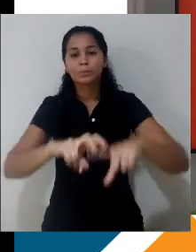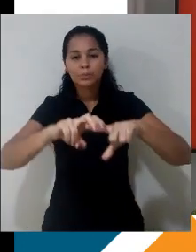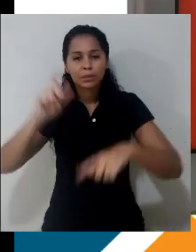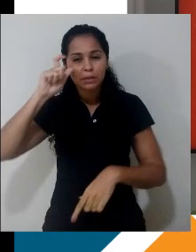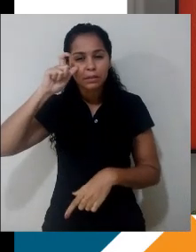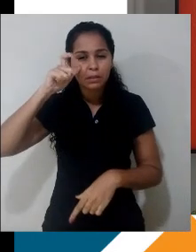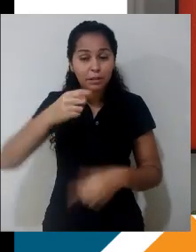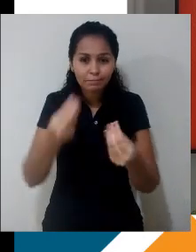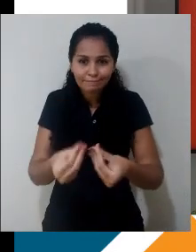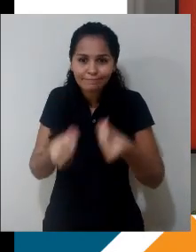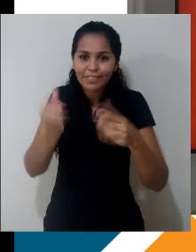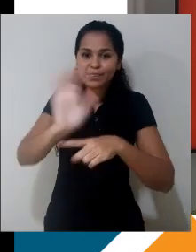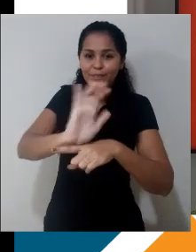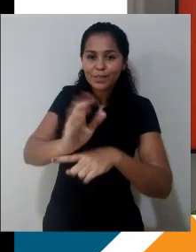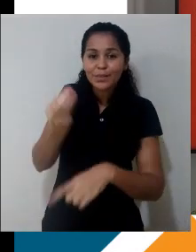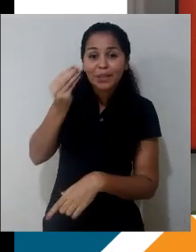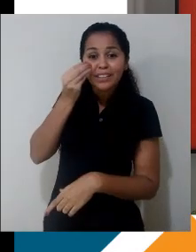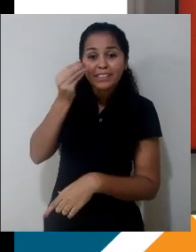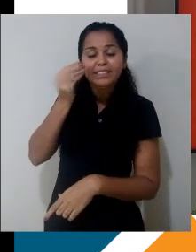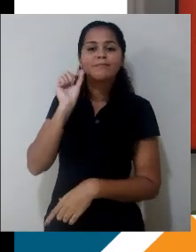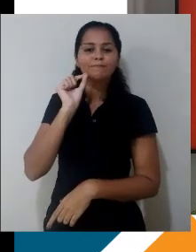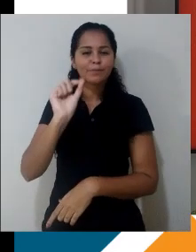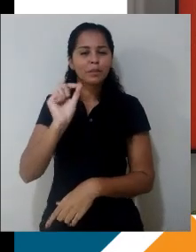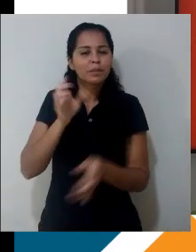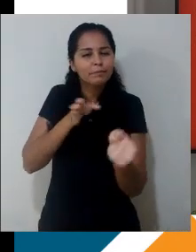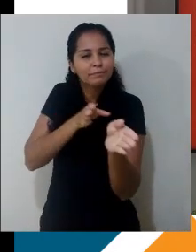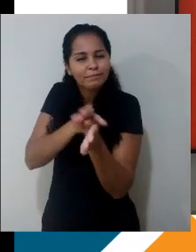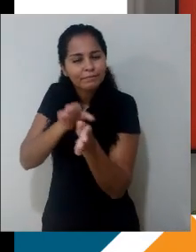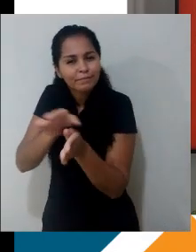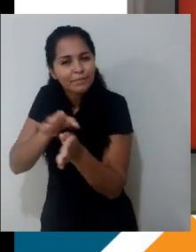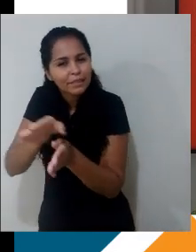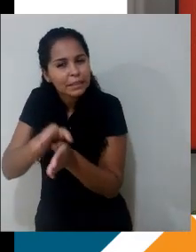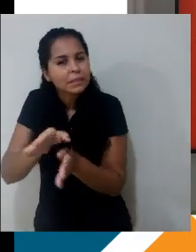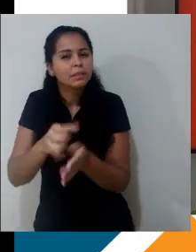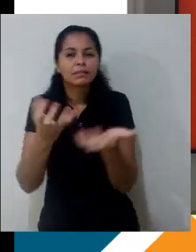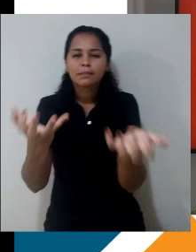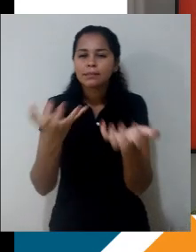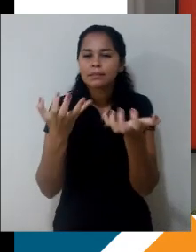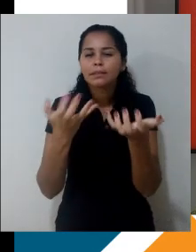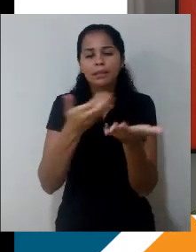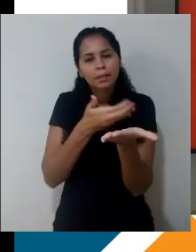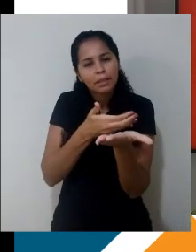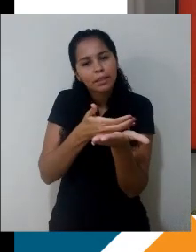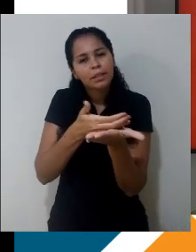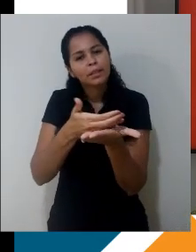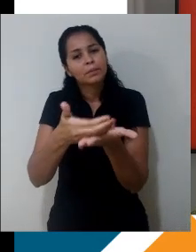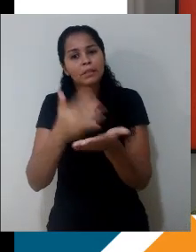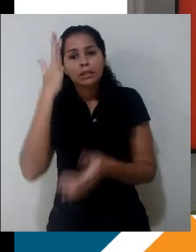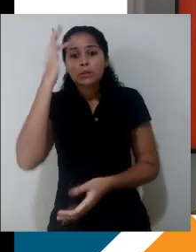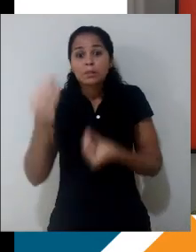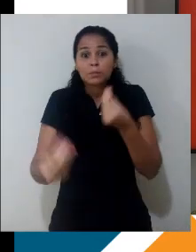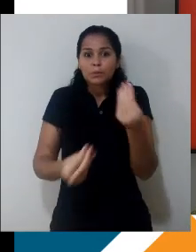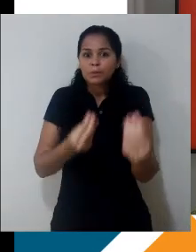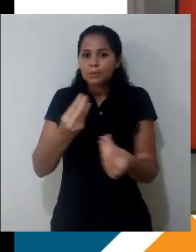gente oferecer esse vídeo para tentar, em alguma medida, orientá-los, caso vocês queiram, começar e não sabem qual